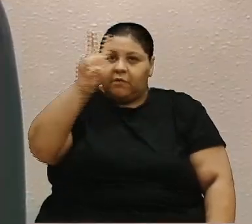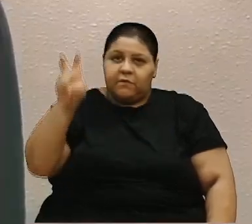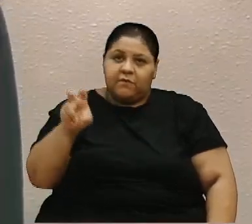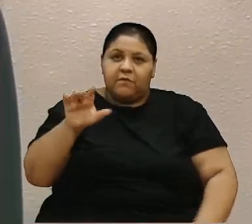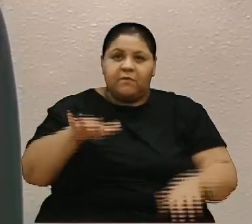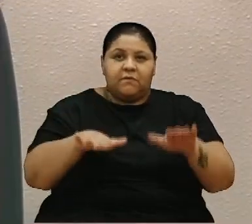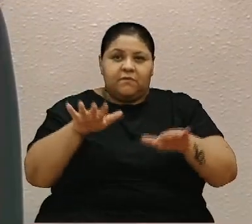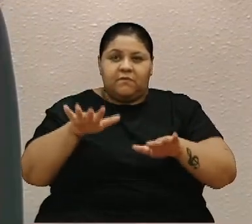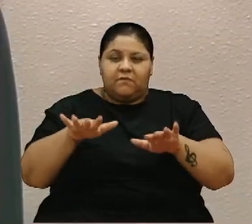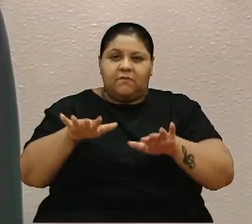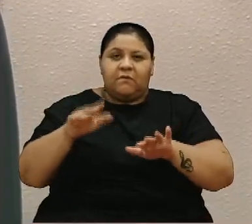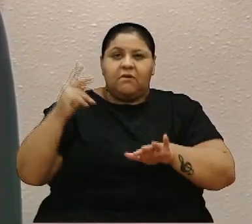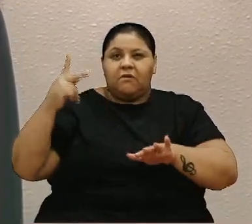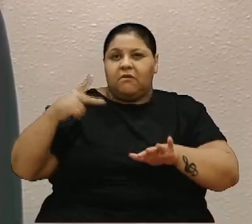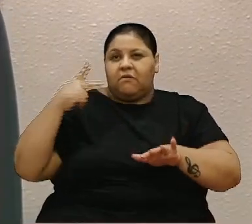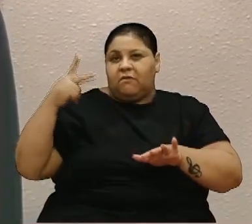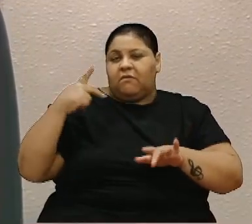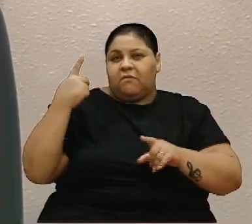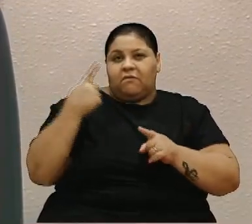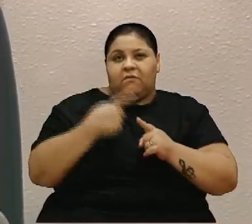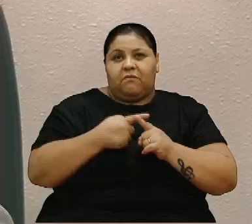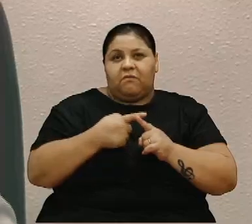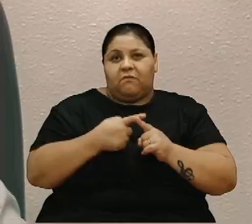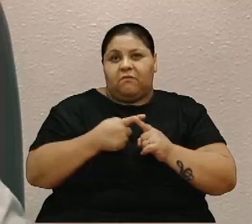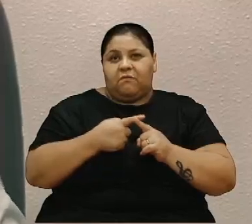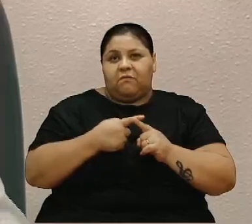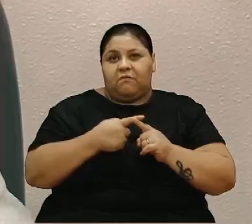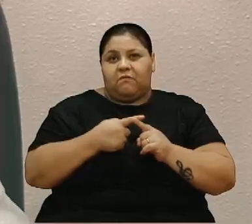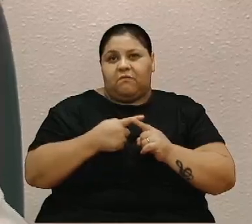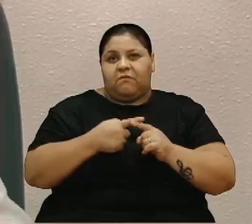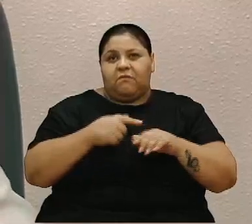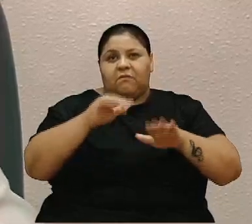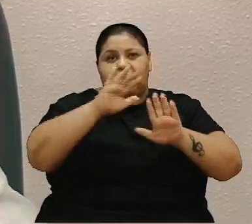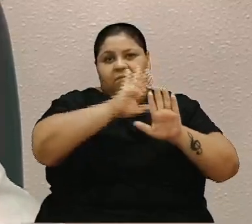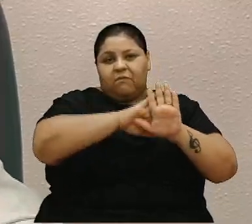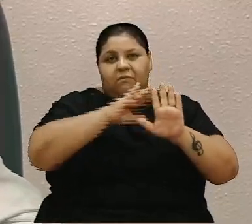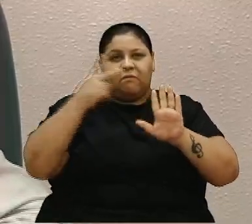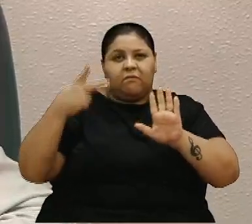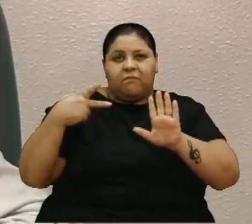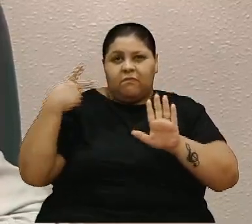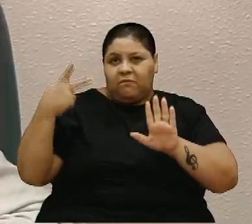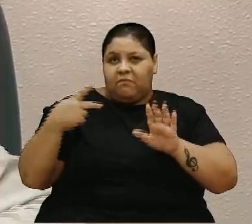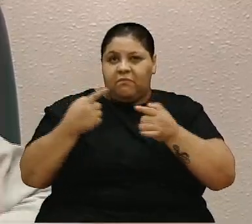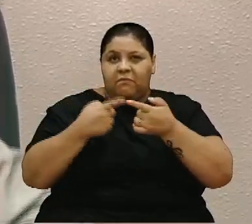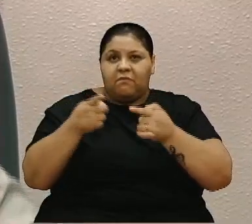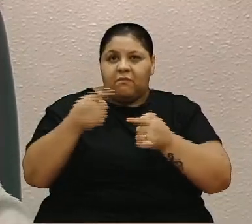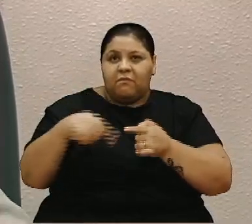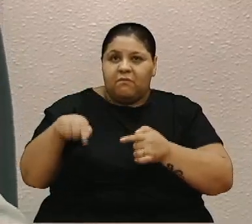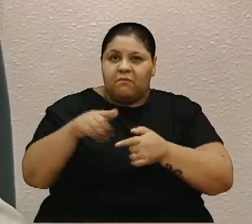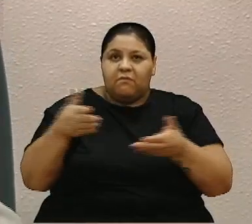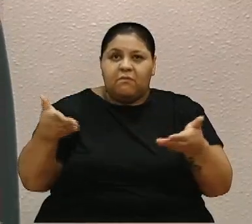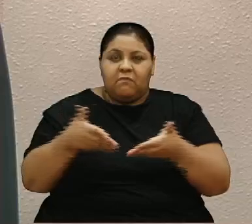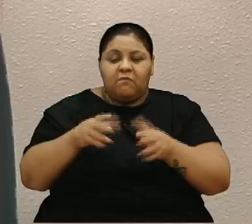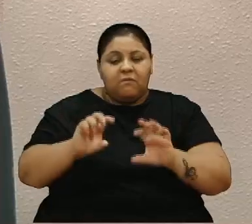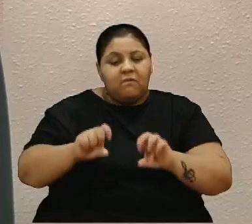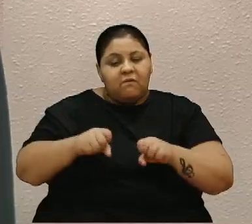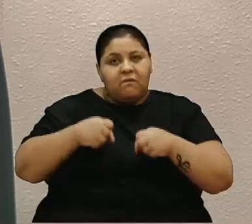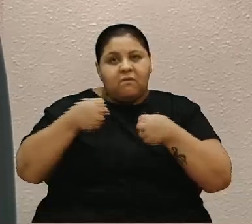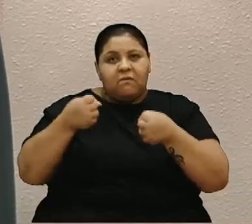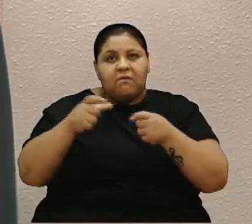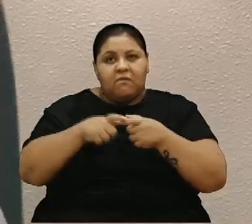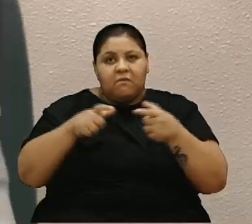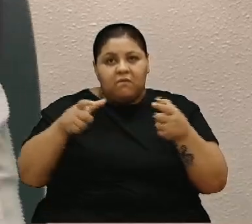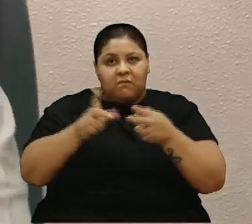são polemizados, às vezes por questões ideológicas, políticas, enfim, mas nós estamos aqui para defender a maioria